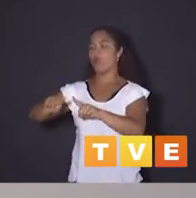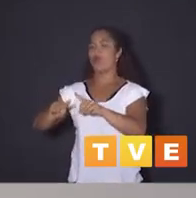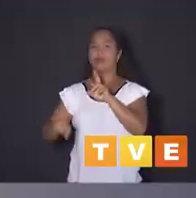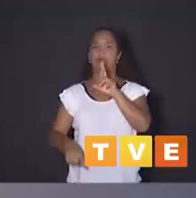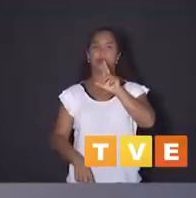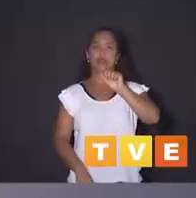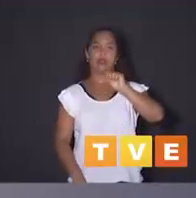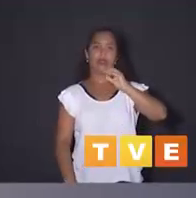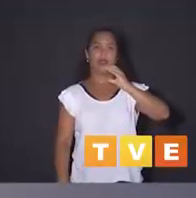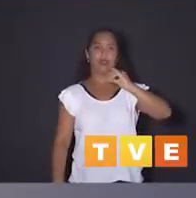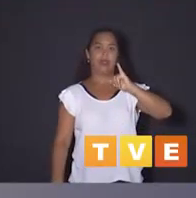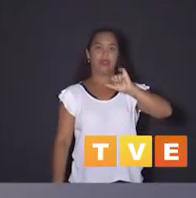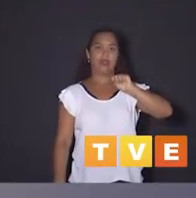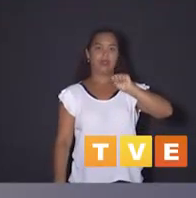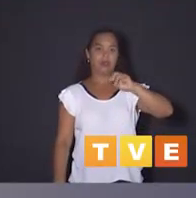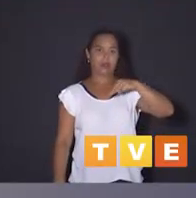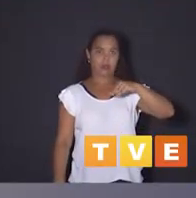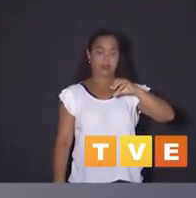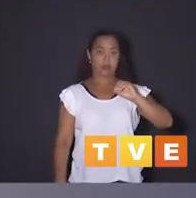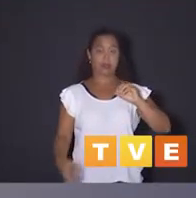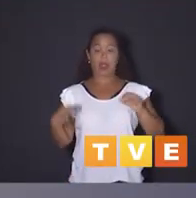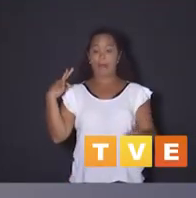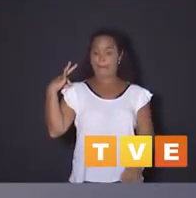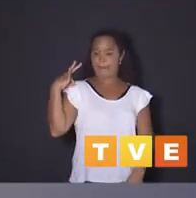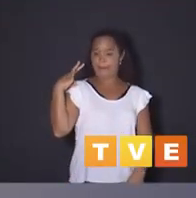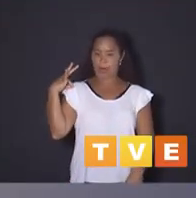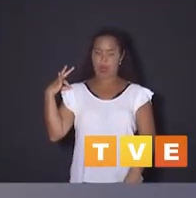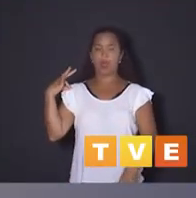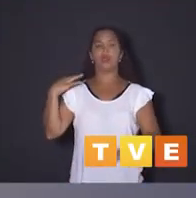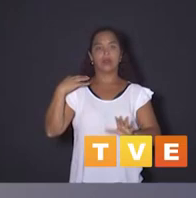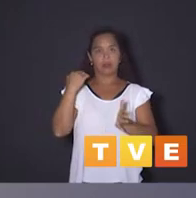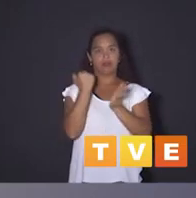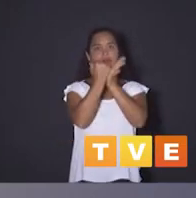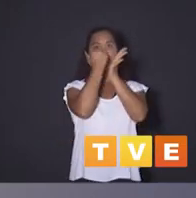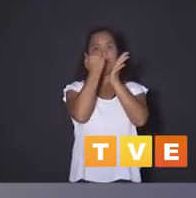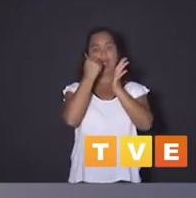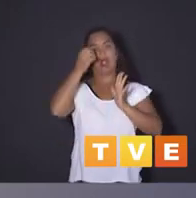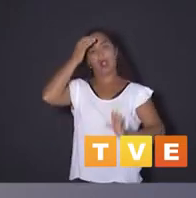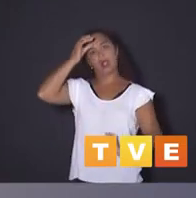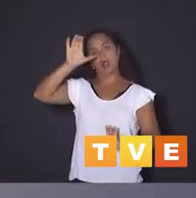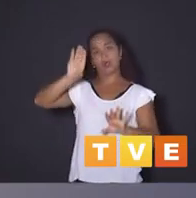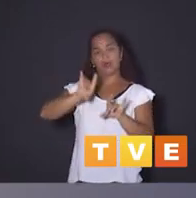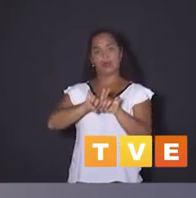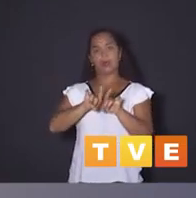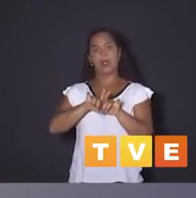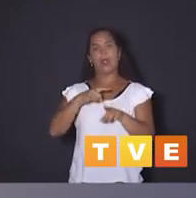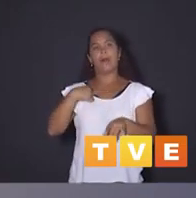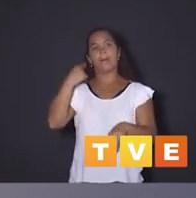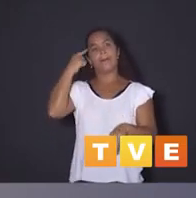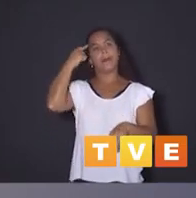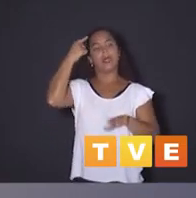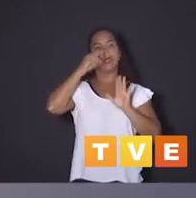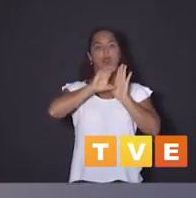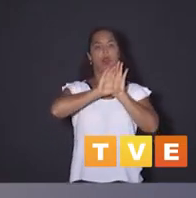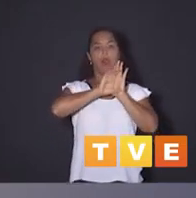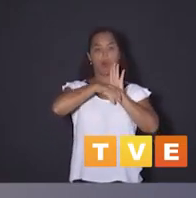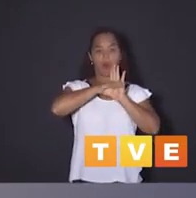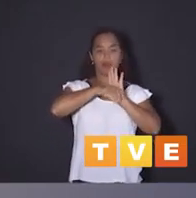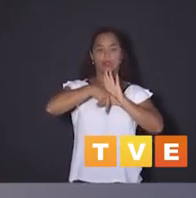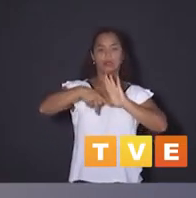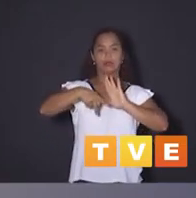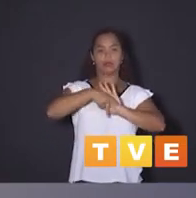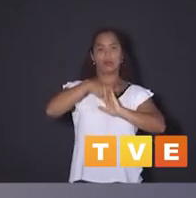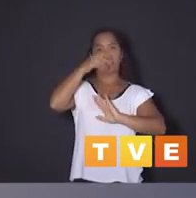moda como aspecto da cultura nessa gente pensa em nos conceitos de cultura que aprendemos né